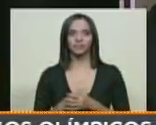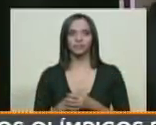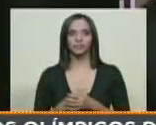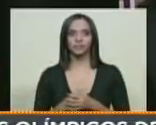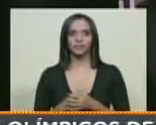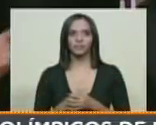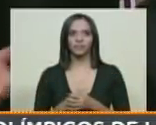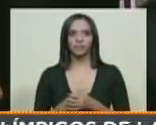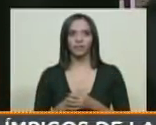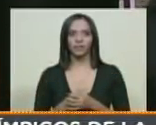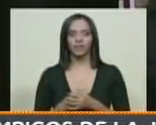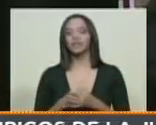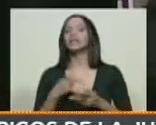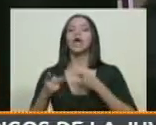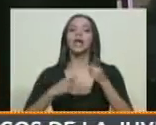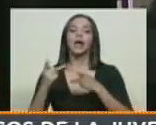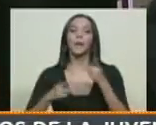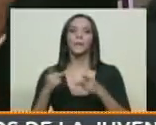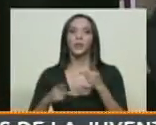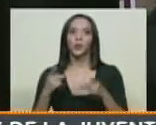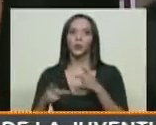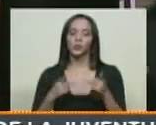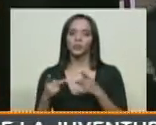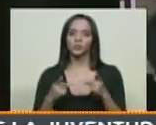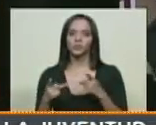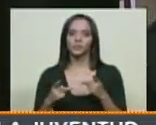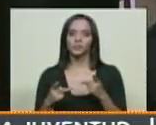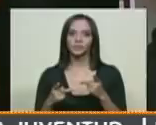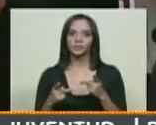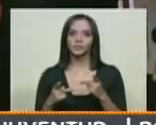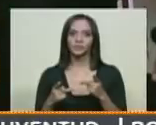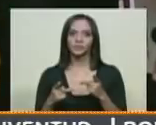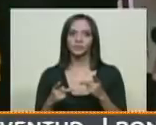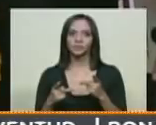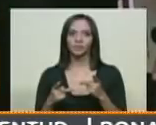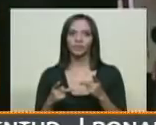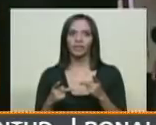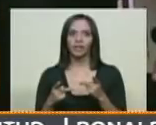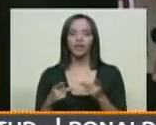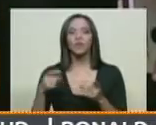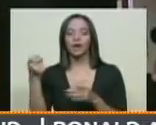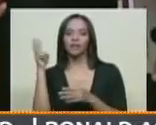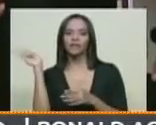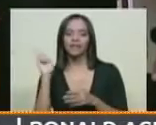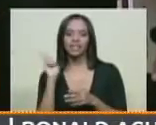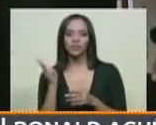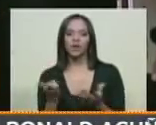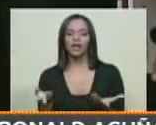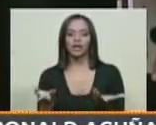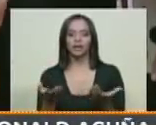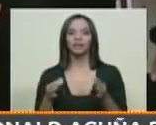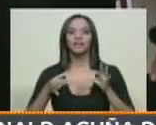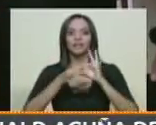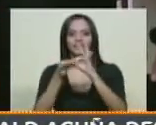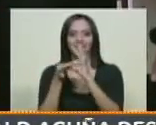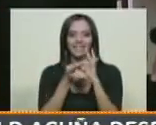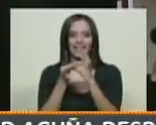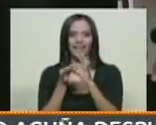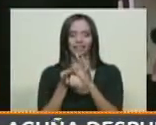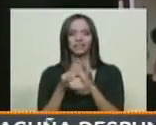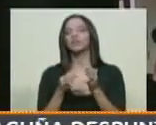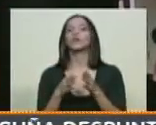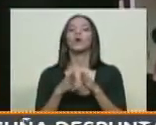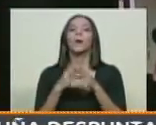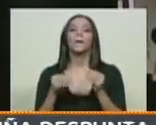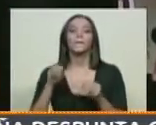governo do estado e da produção e em vários lugares da Venezuela, conjunto que produzir, com todos aqueles todos